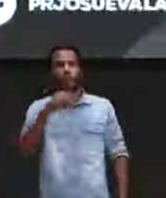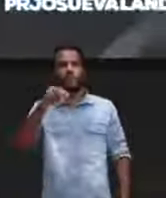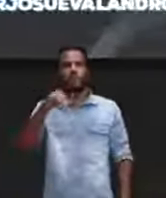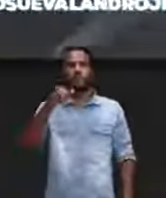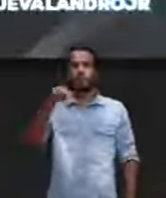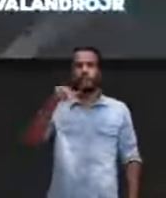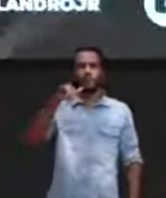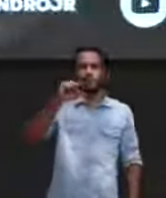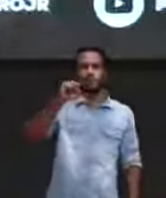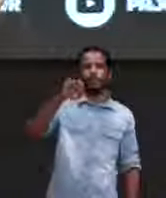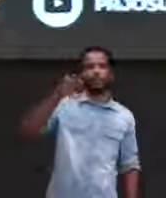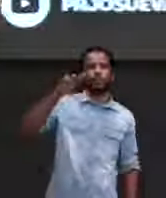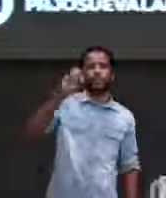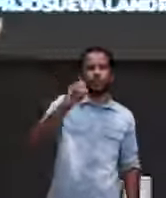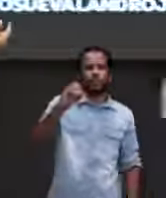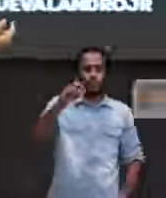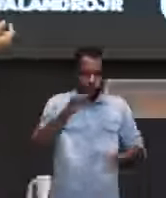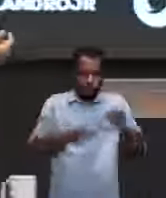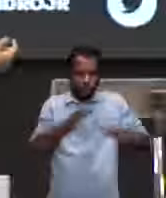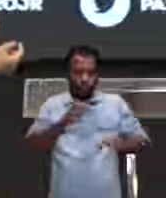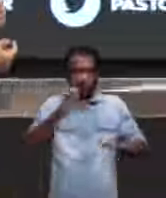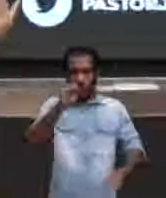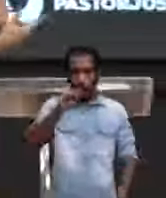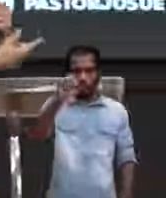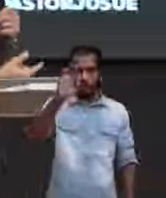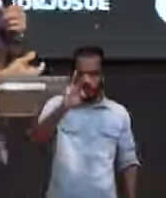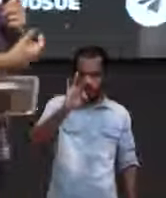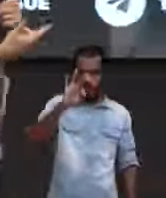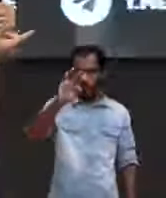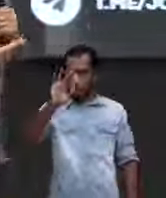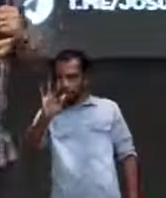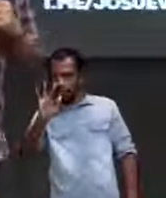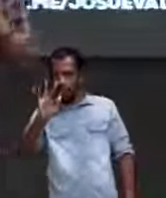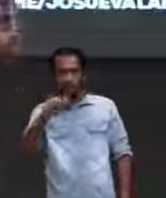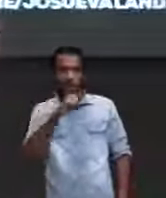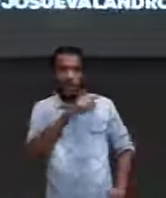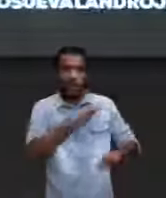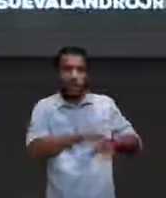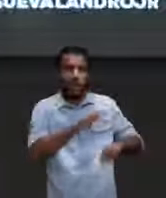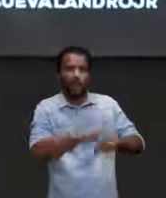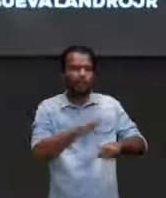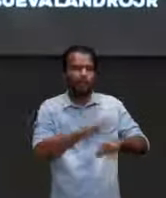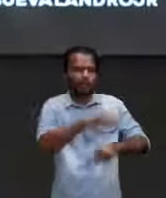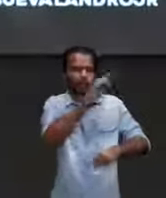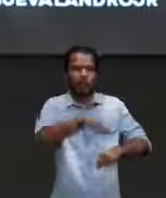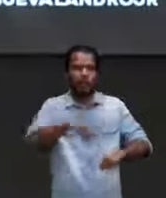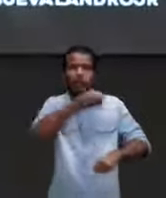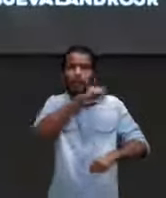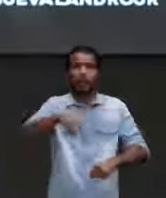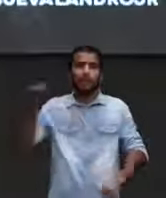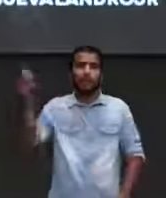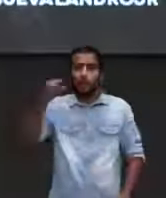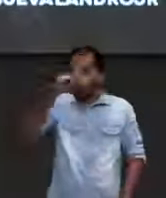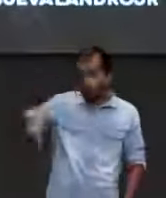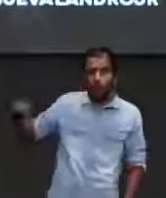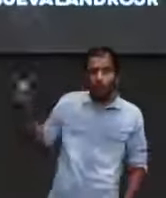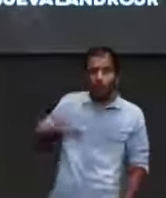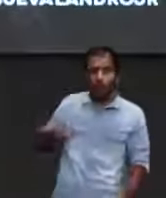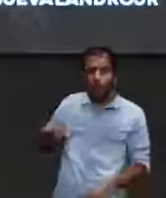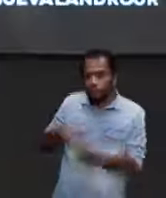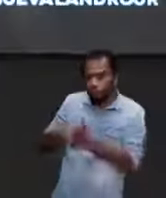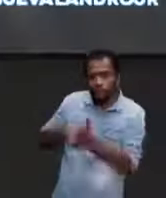suspender uma investigação a uma pessoa importante a investigação não é condenação